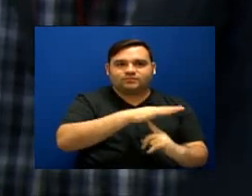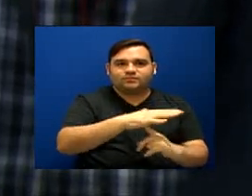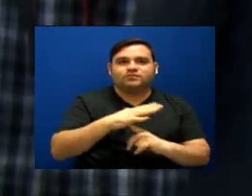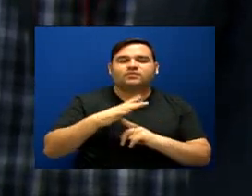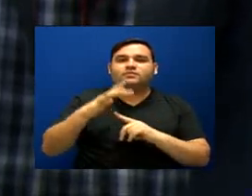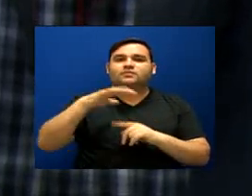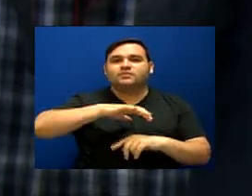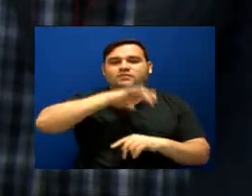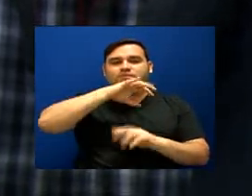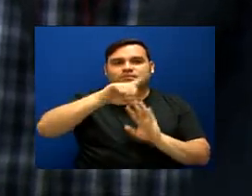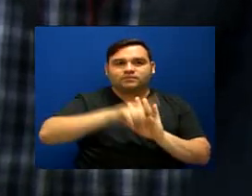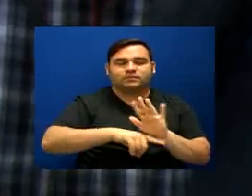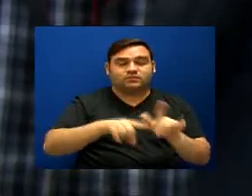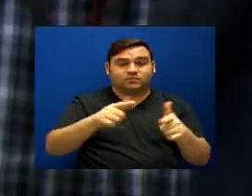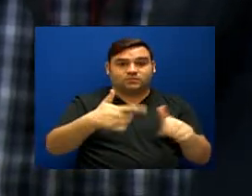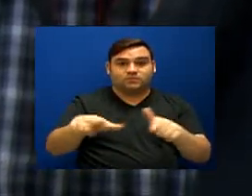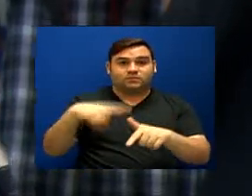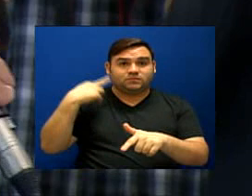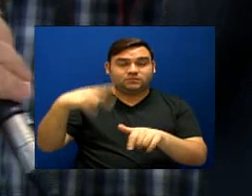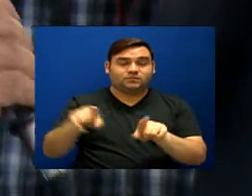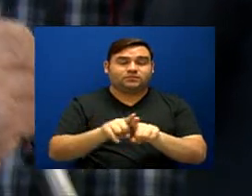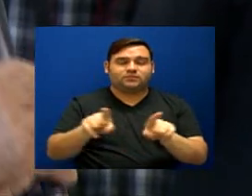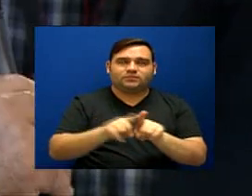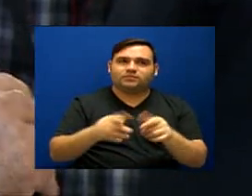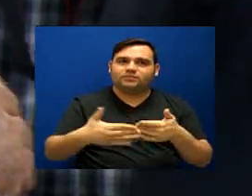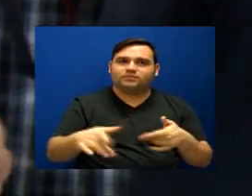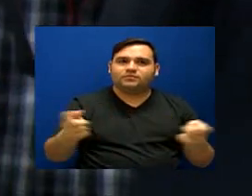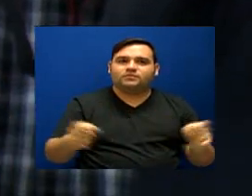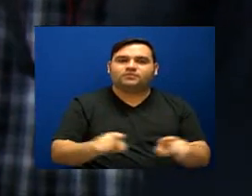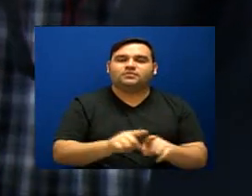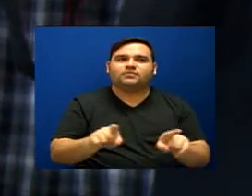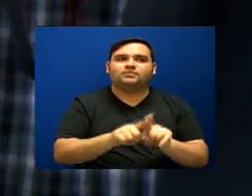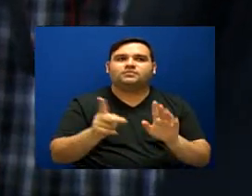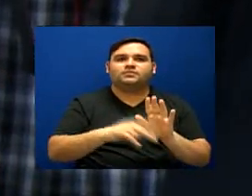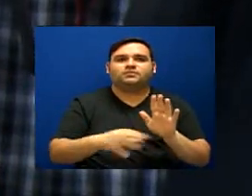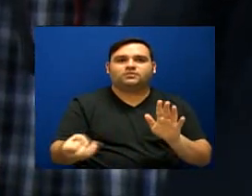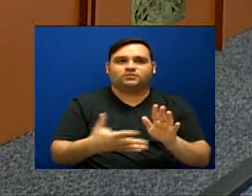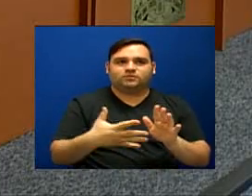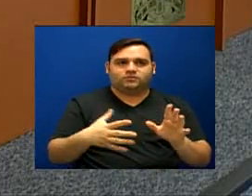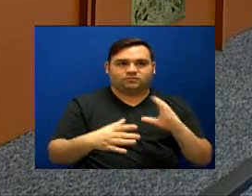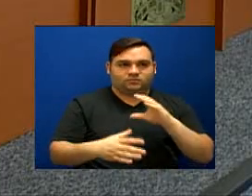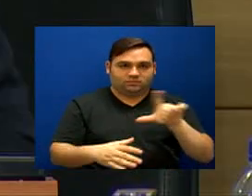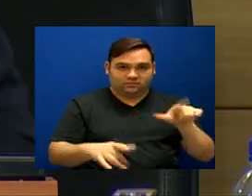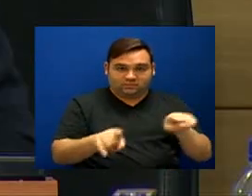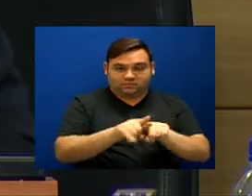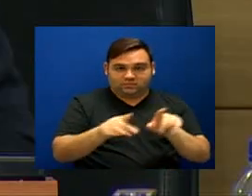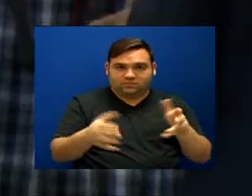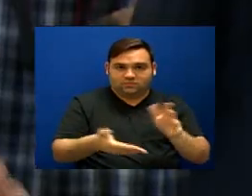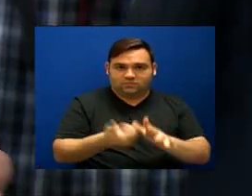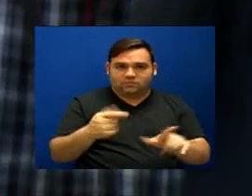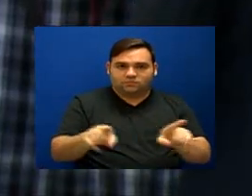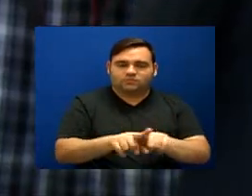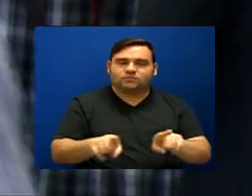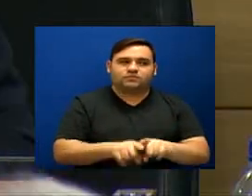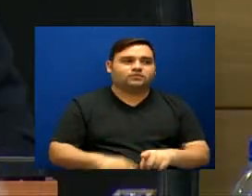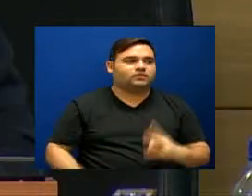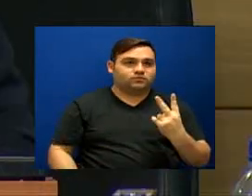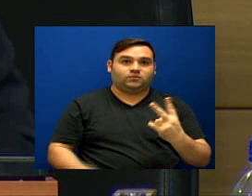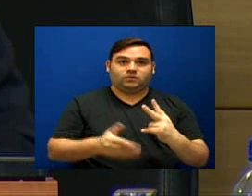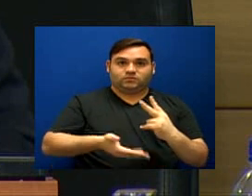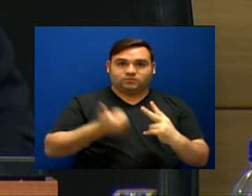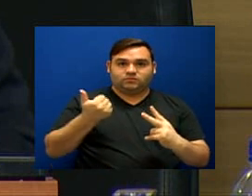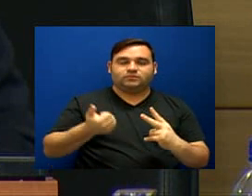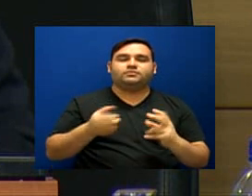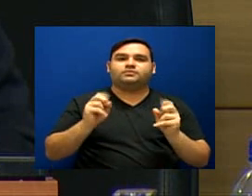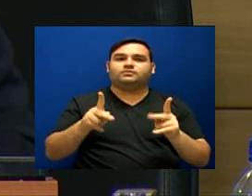Direitos dos Animais e os outros vereadores, e a partir daí, então, possamos apresentar o projeto Carlos novamente. Leite também, Yara? Vereador Yara? Retirado, senhor presidente. Retirados os dois? Então,